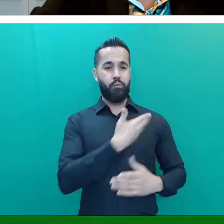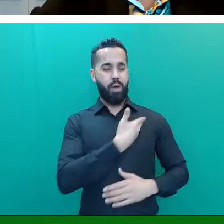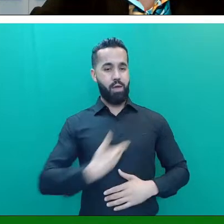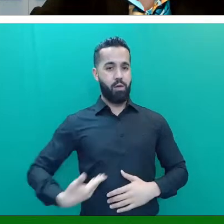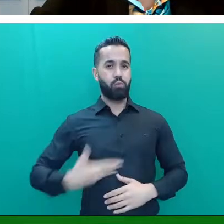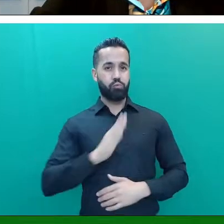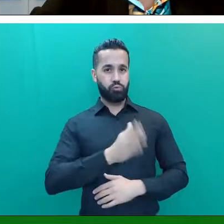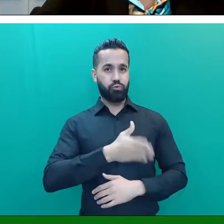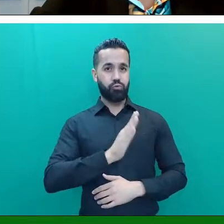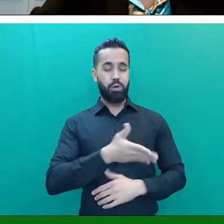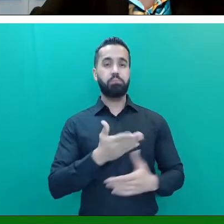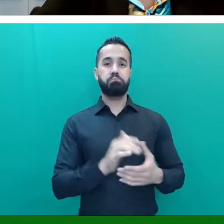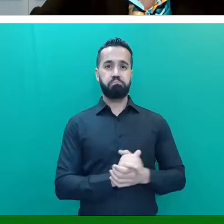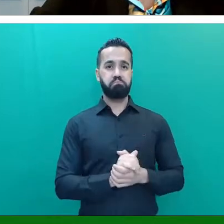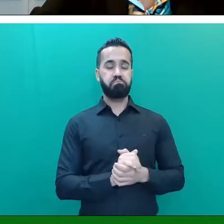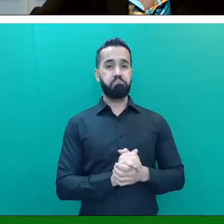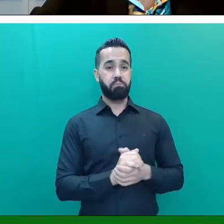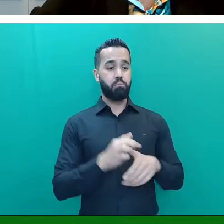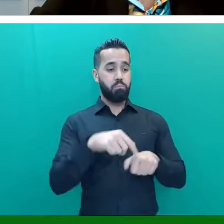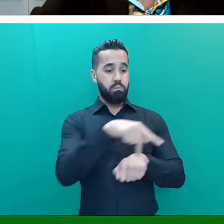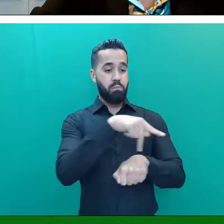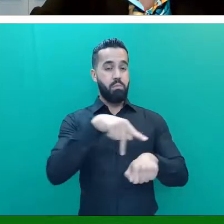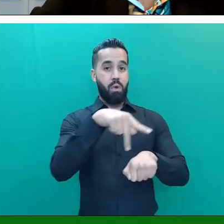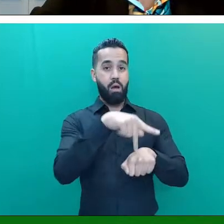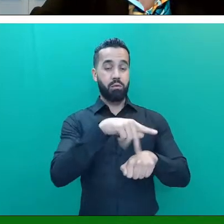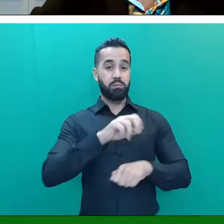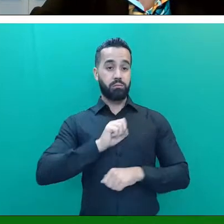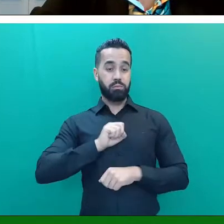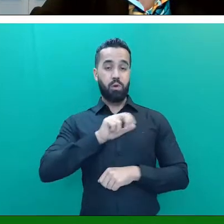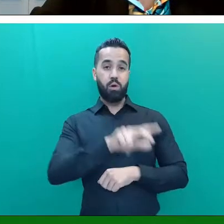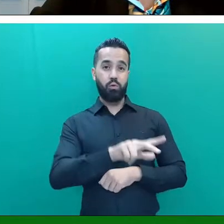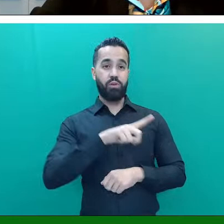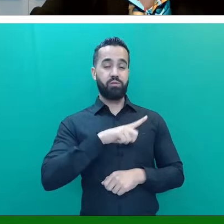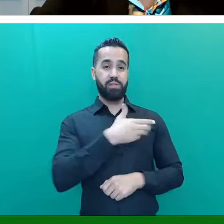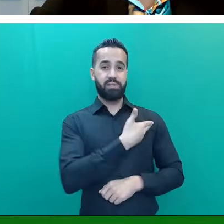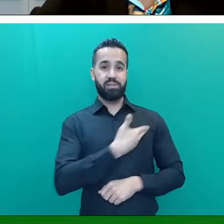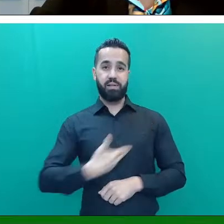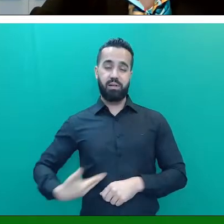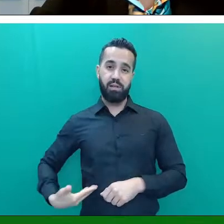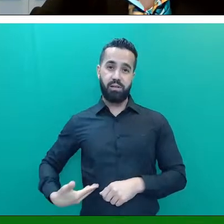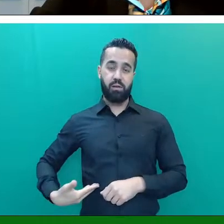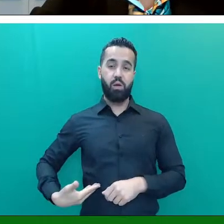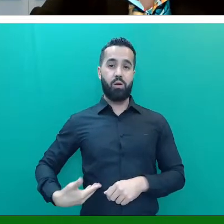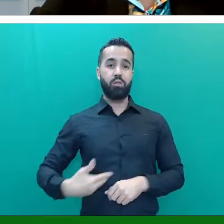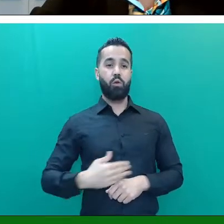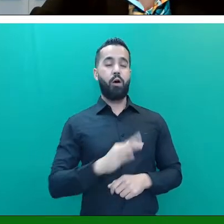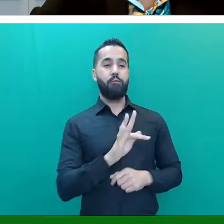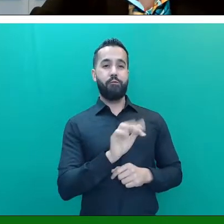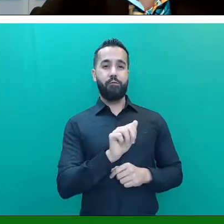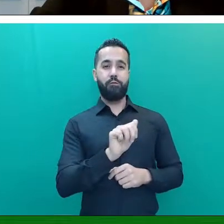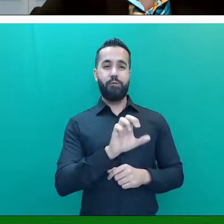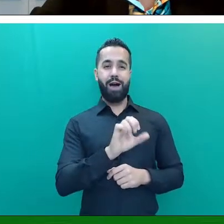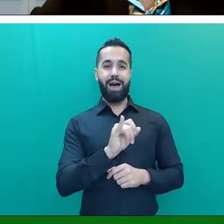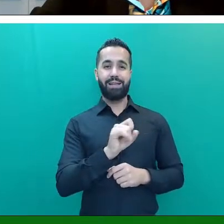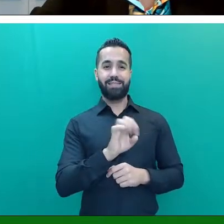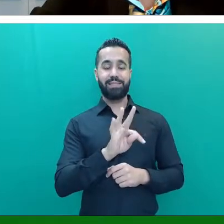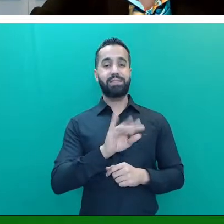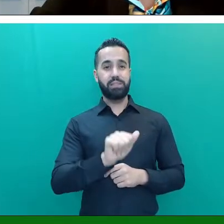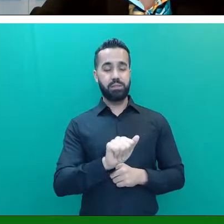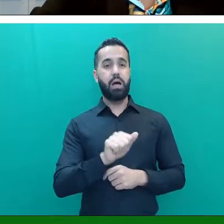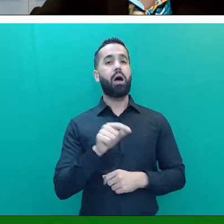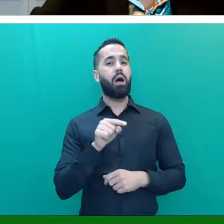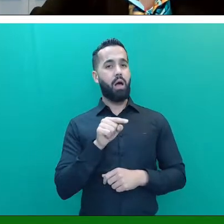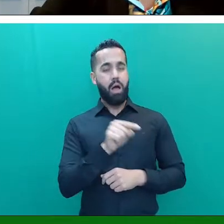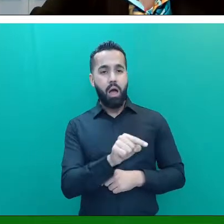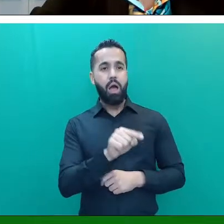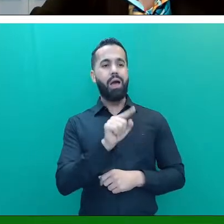E é um país que sai de um governo fascista em 74, portanto, em uma década e meia, mais ou menos, e um governo